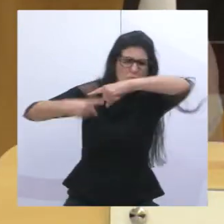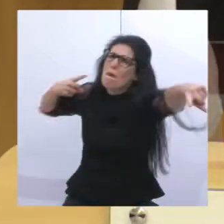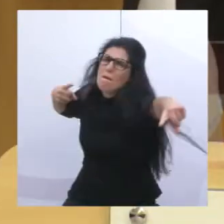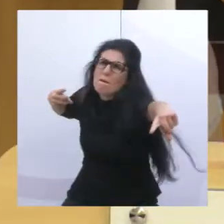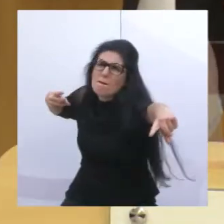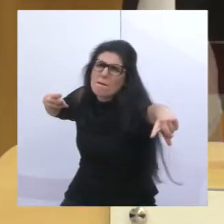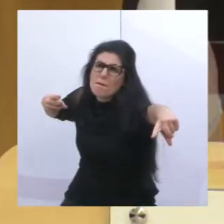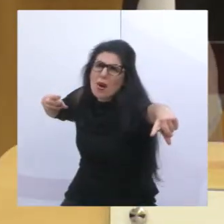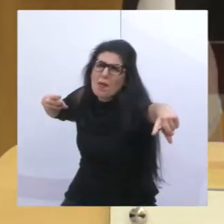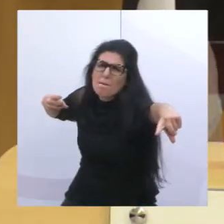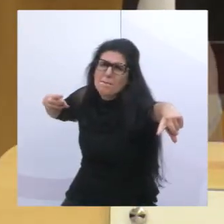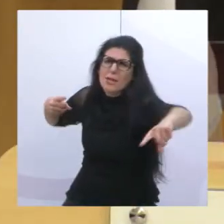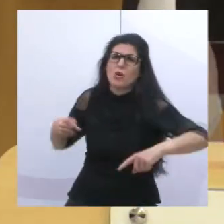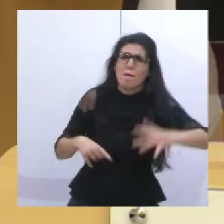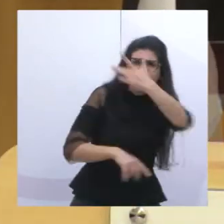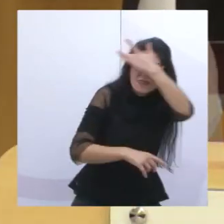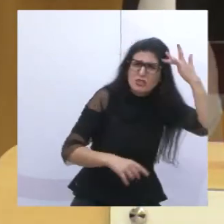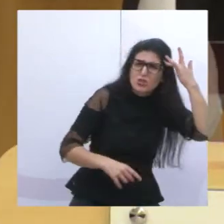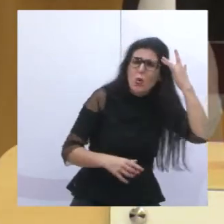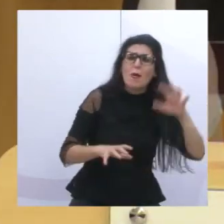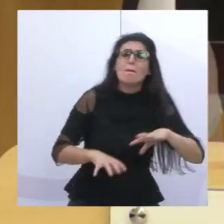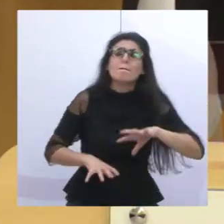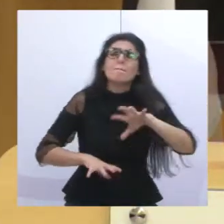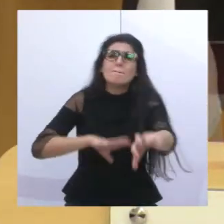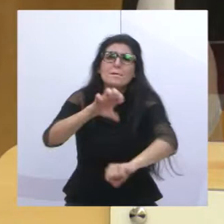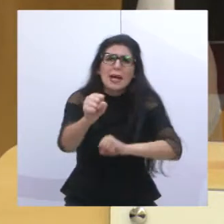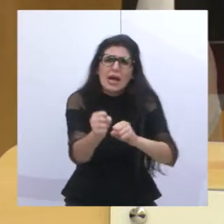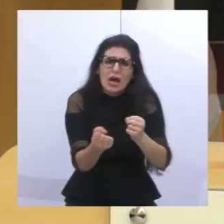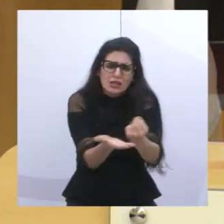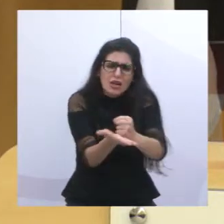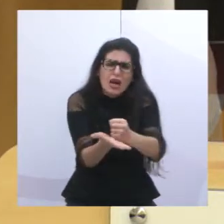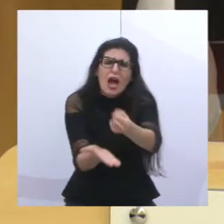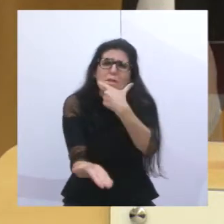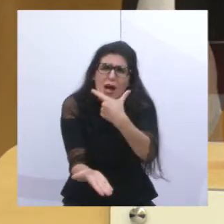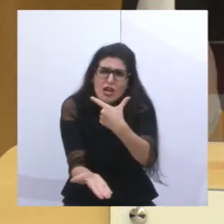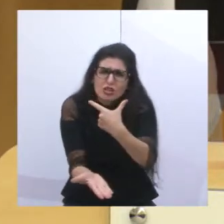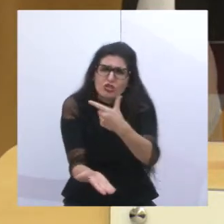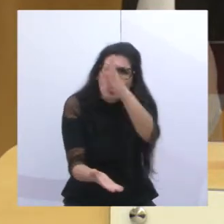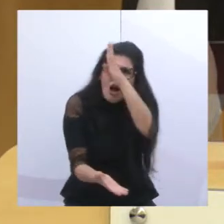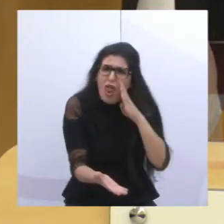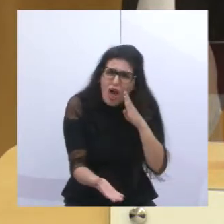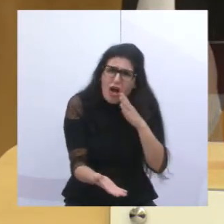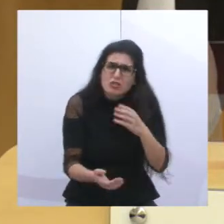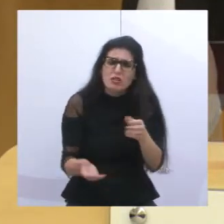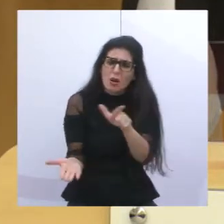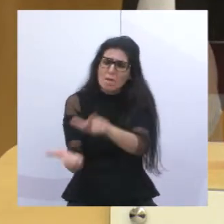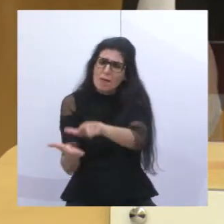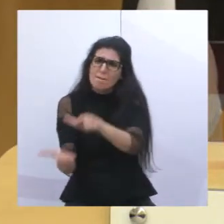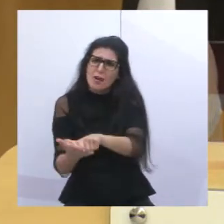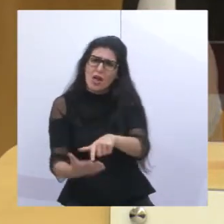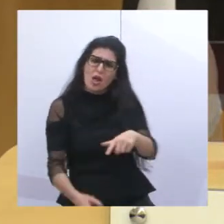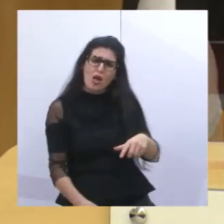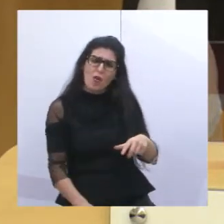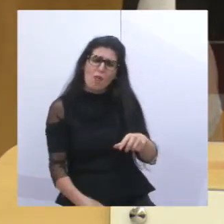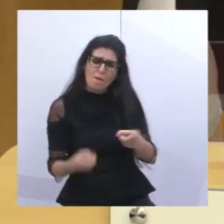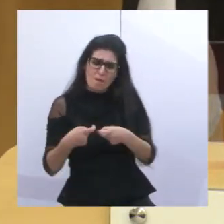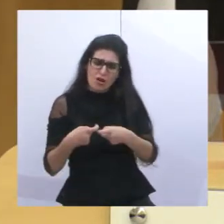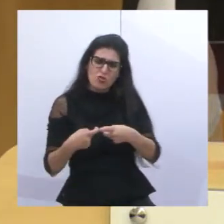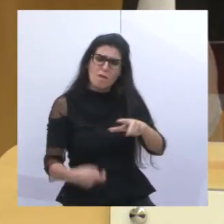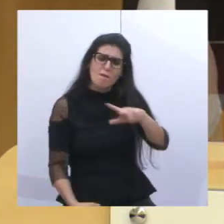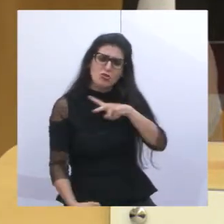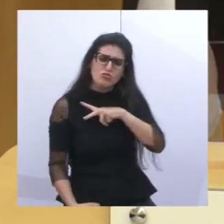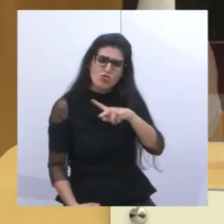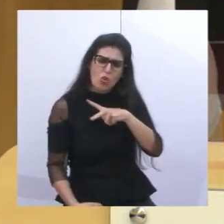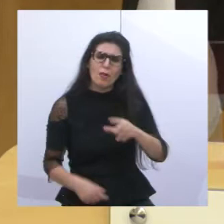com a Constituição Federal? A Constituição Federal, ela diz o quê? Ela estabelece, vou repetir aqui, você que está me